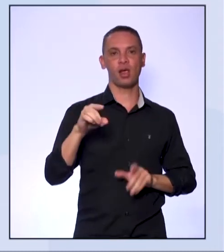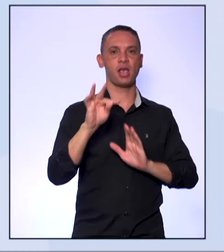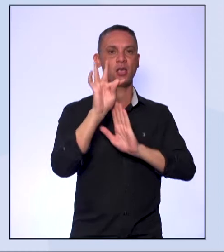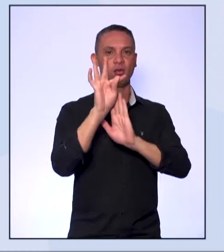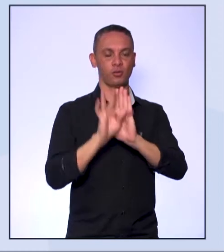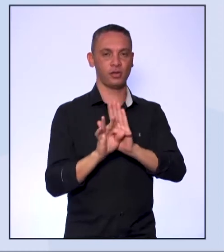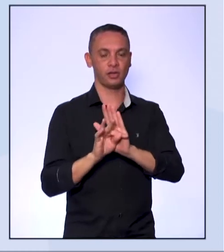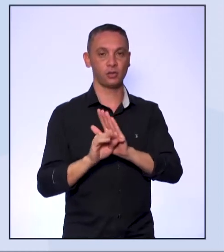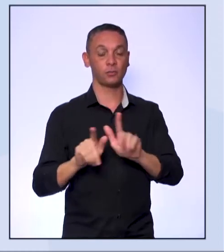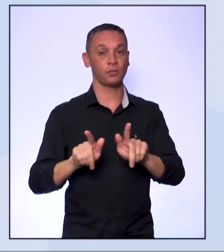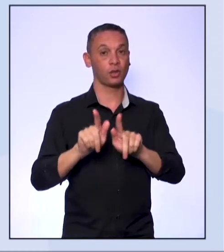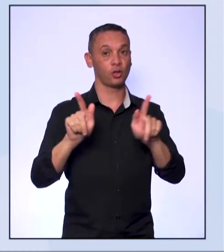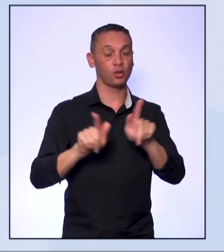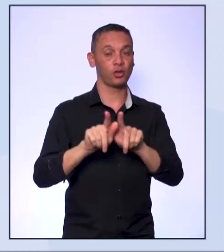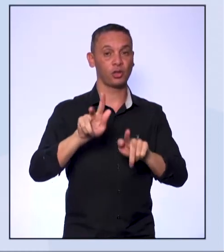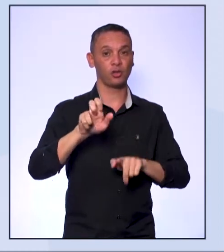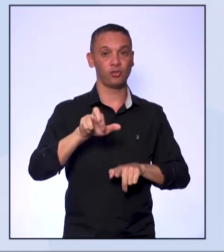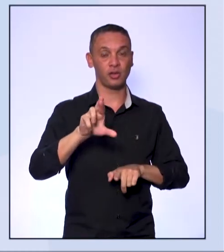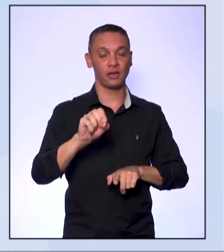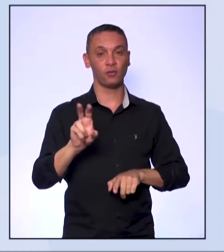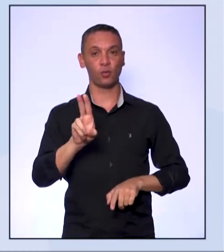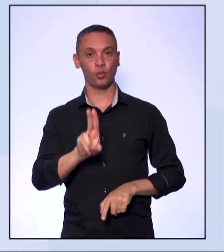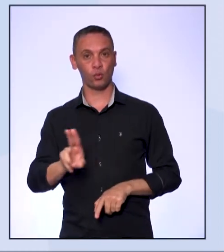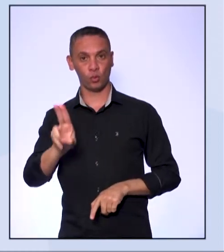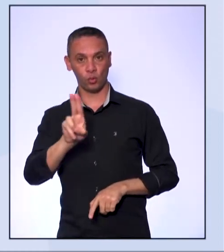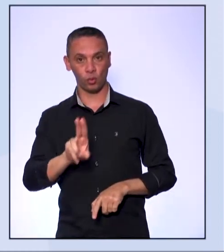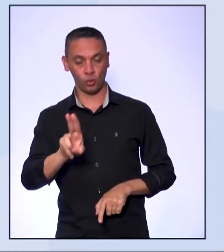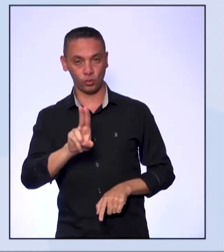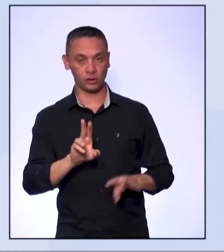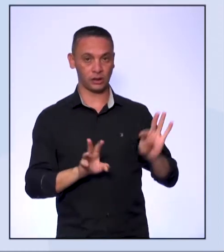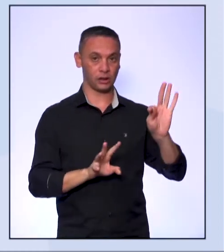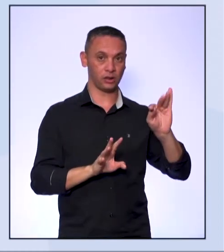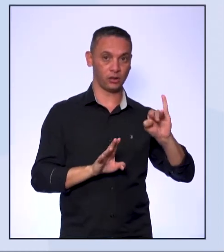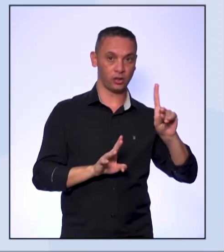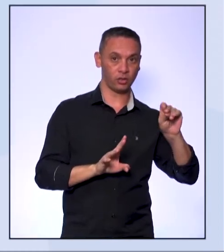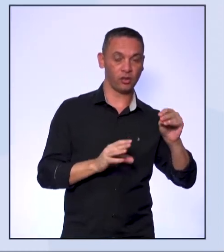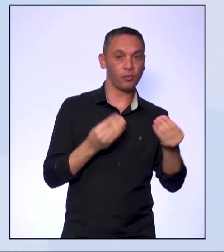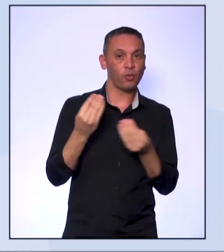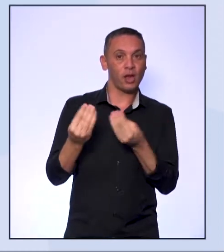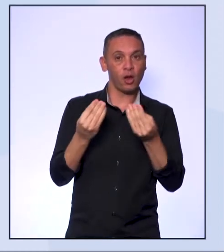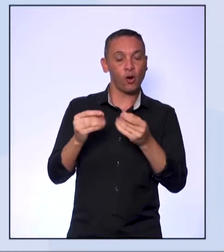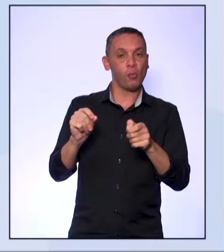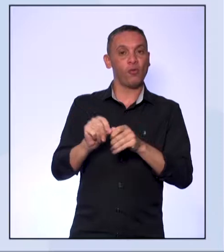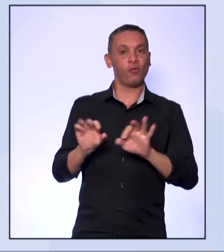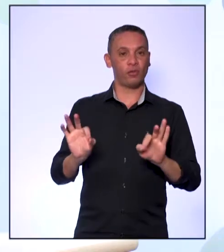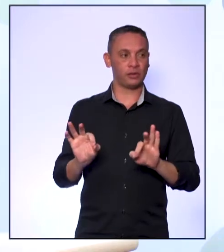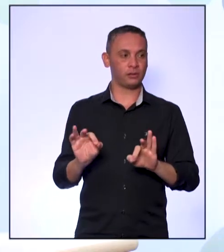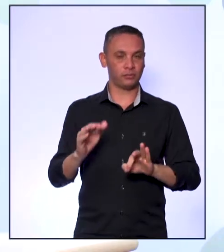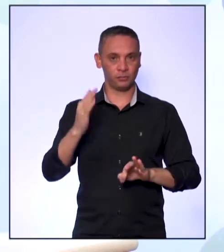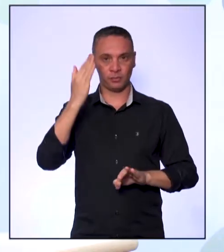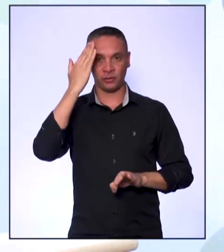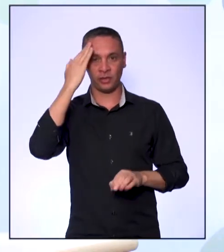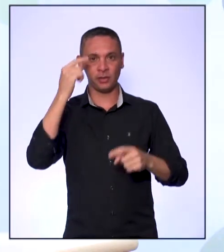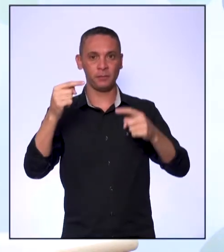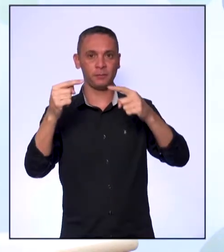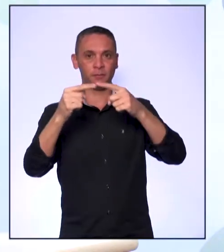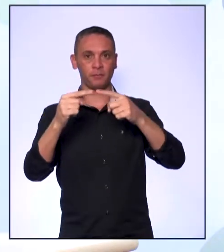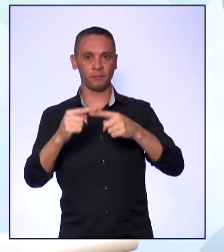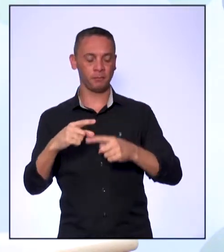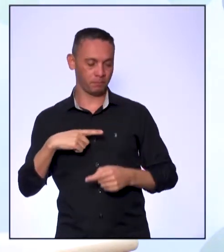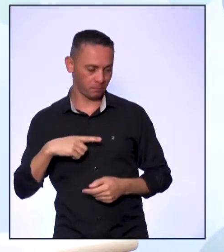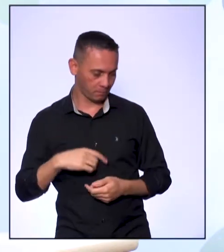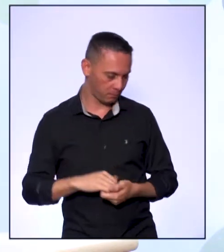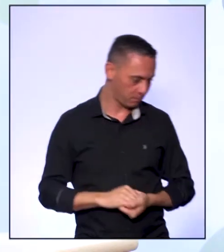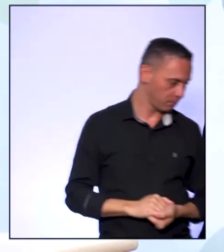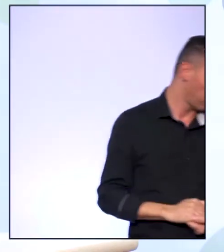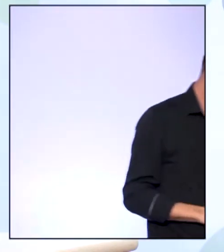o gênero é situação de uso, tipo é forma fixa. Essa forma fixa, ela, na verdade, ela serve como modelo